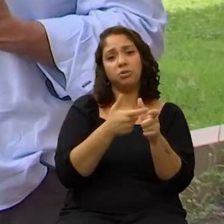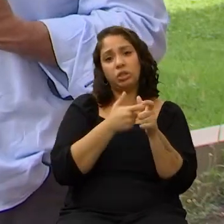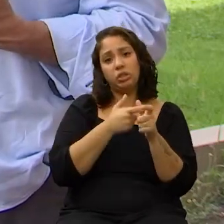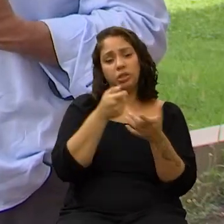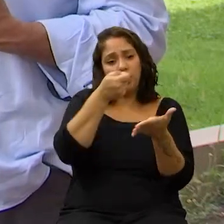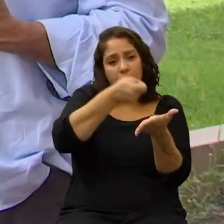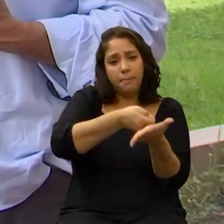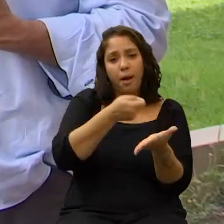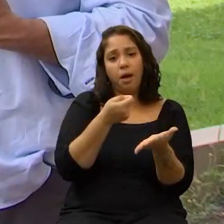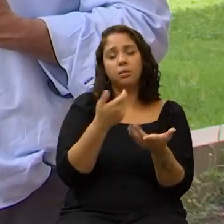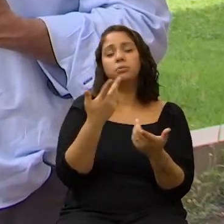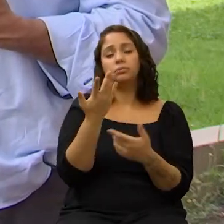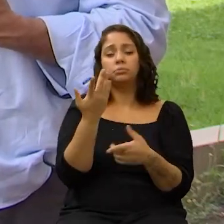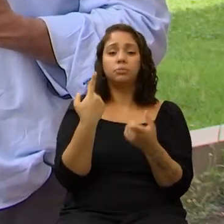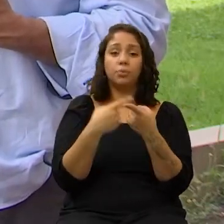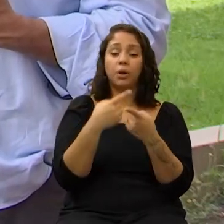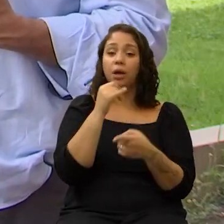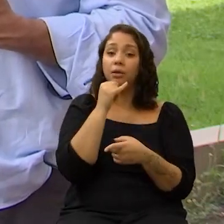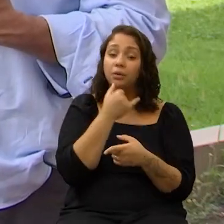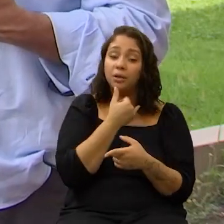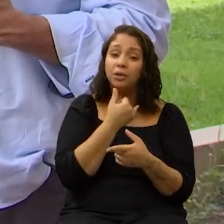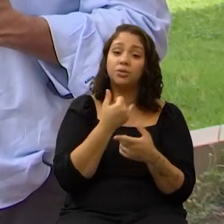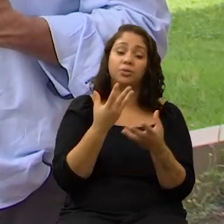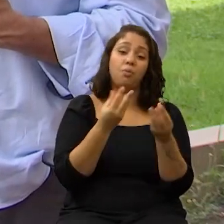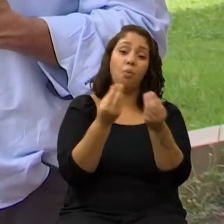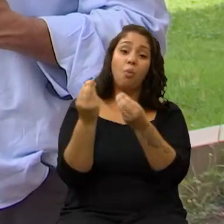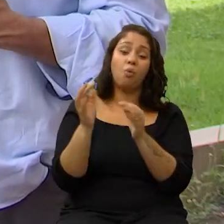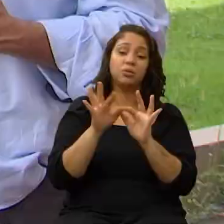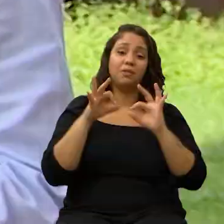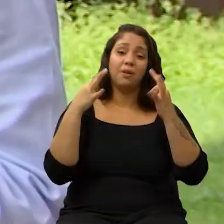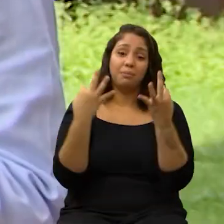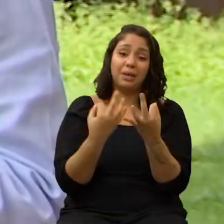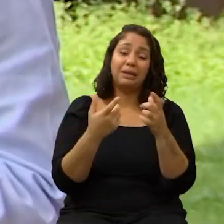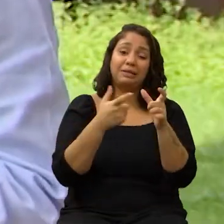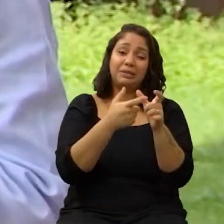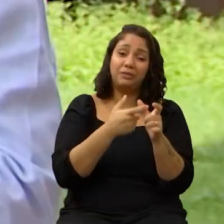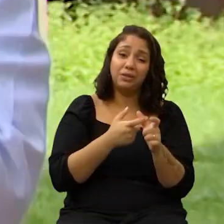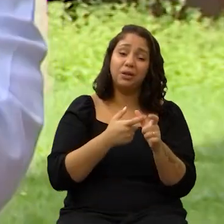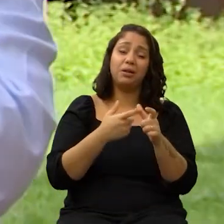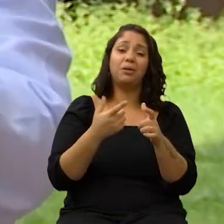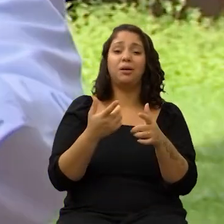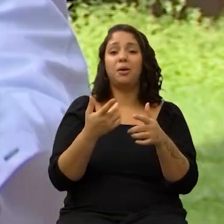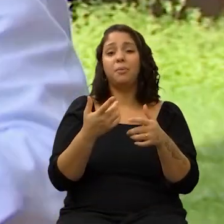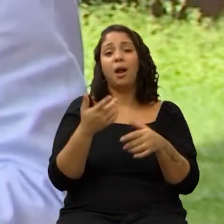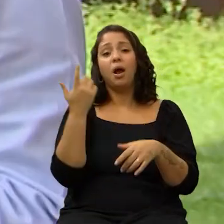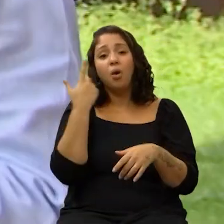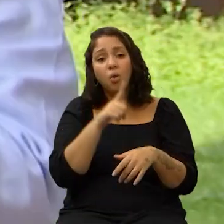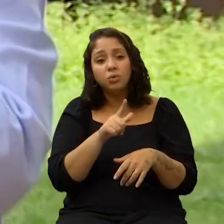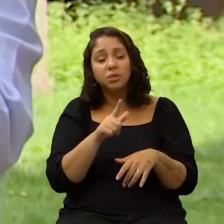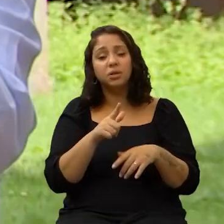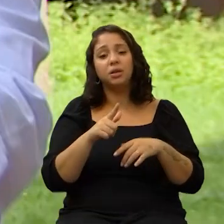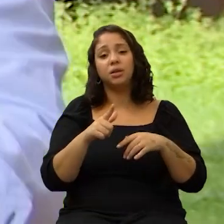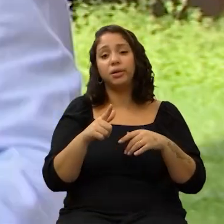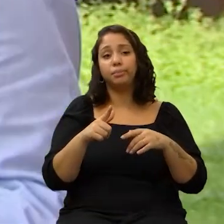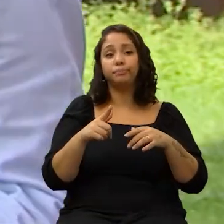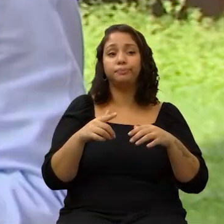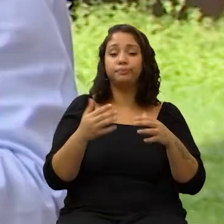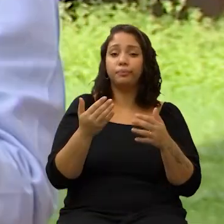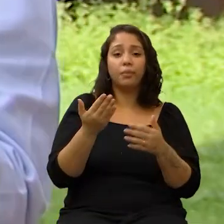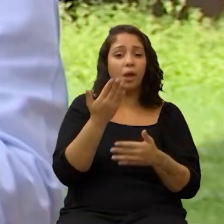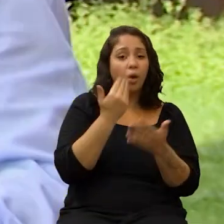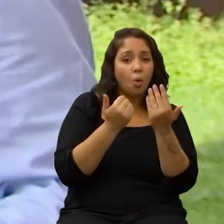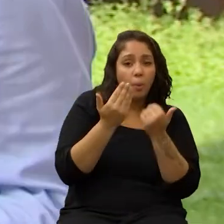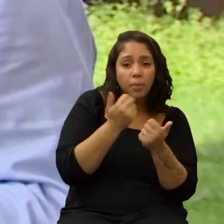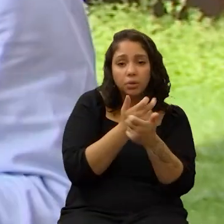coisa triste que aconteceu durante a pandemia, muitas famílias se endividaram para poder se sustentar, principalmente pequenos